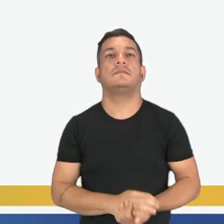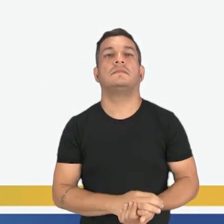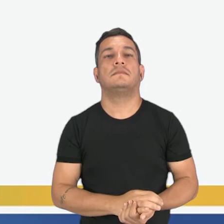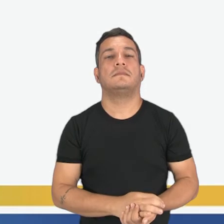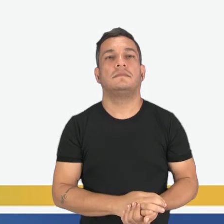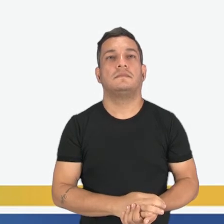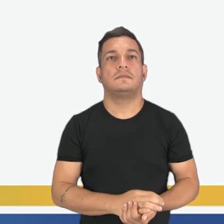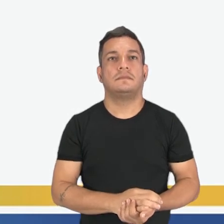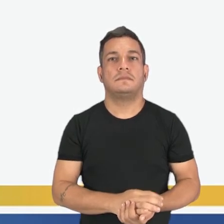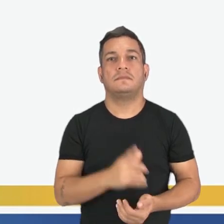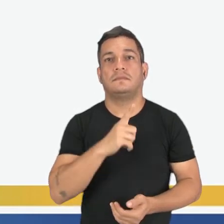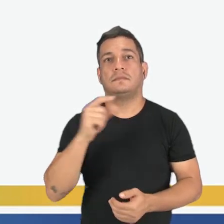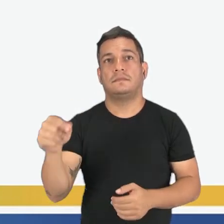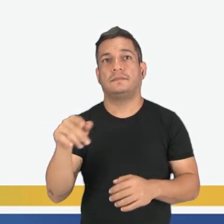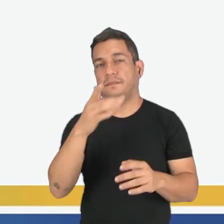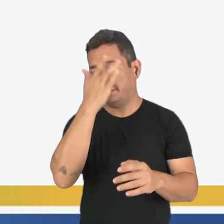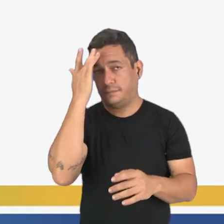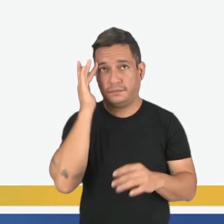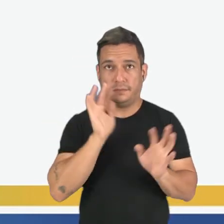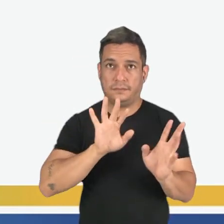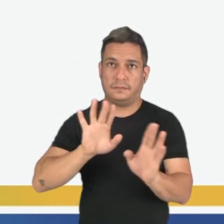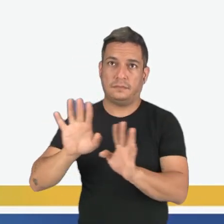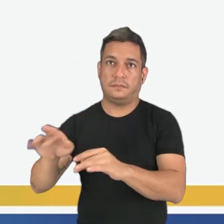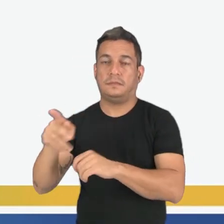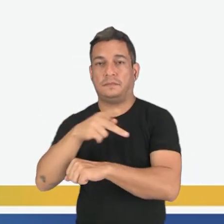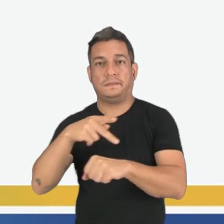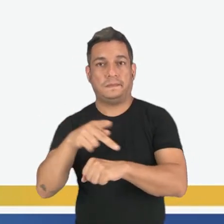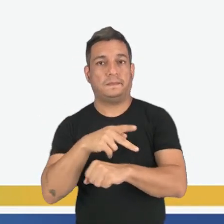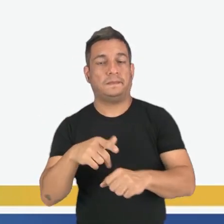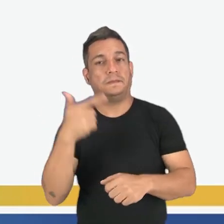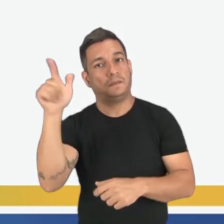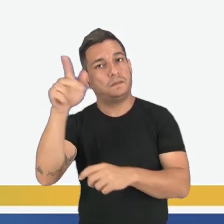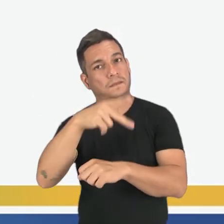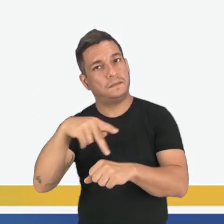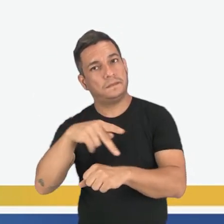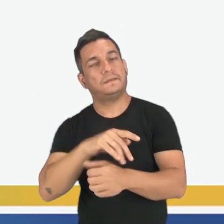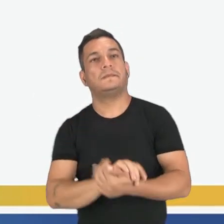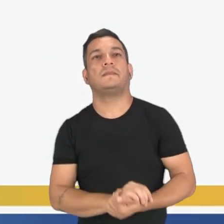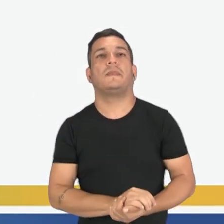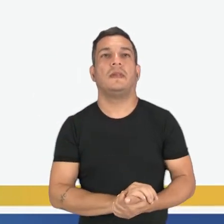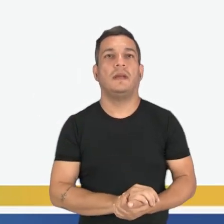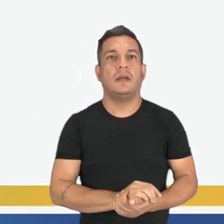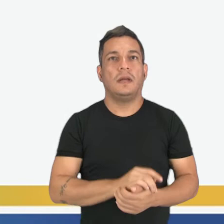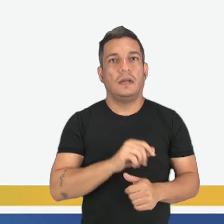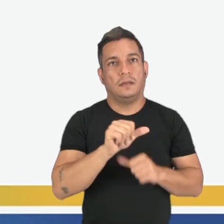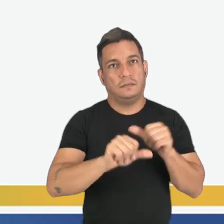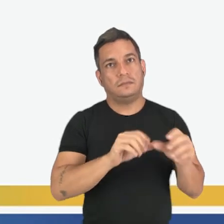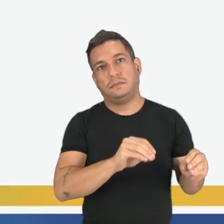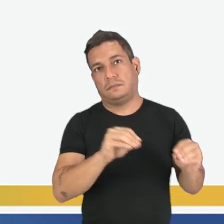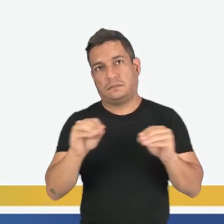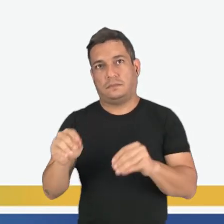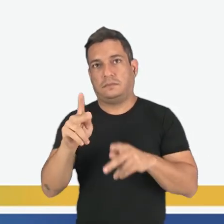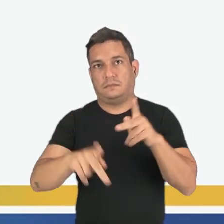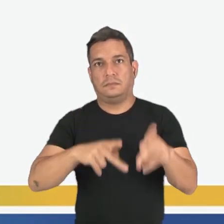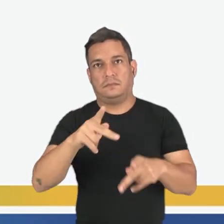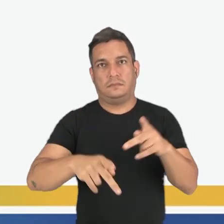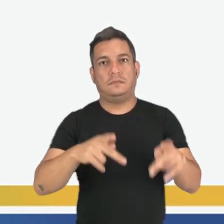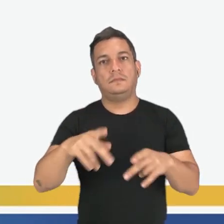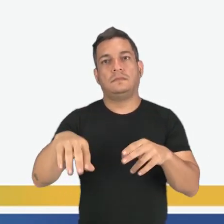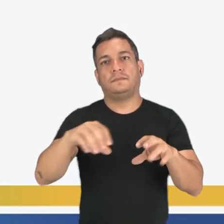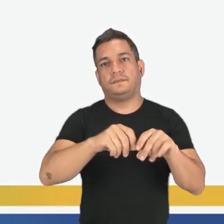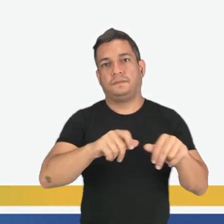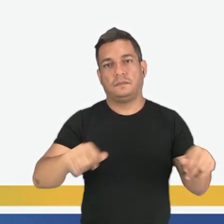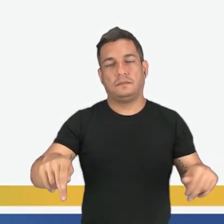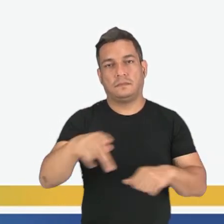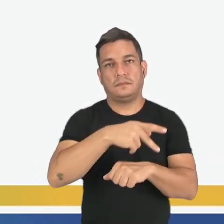país, será? A saída de imigrantes de um determinado país para outro? Ou o deslocamento populacional pelo território de